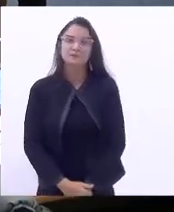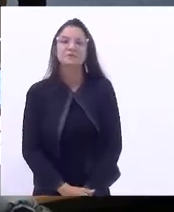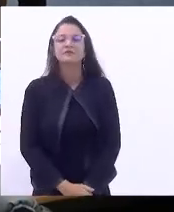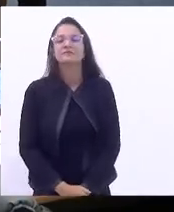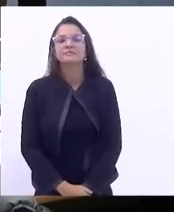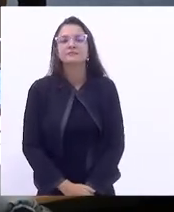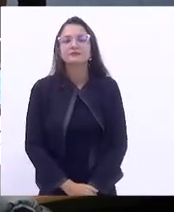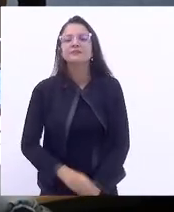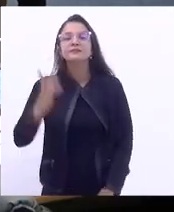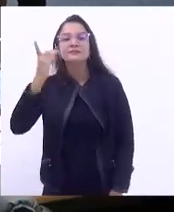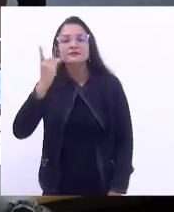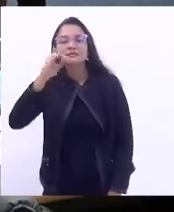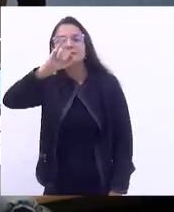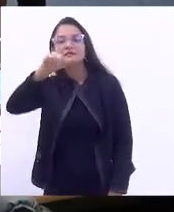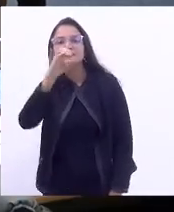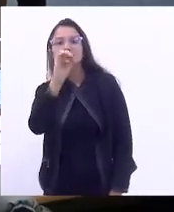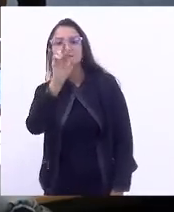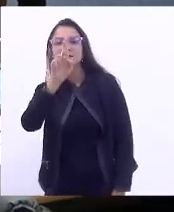Jorge Felipe Neto.